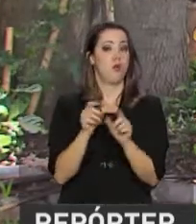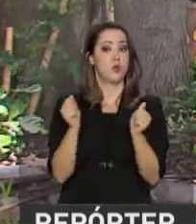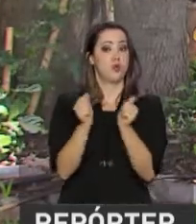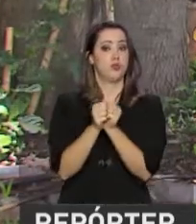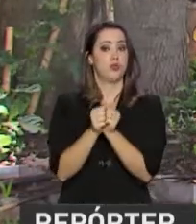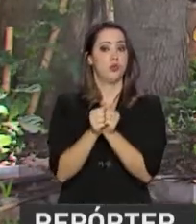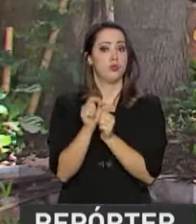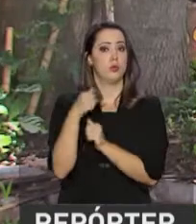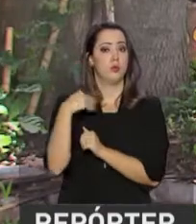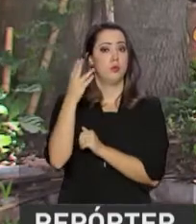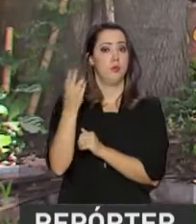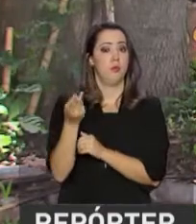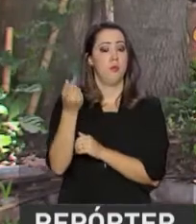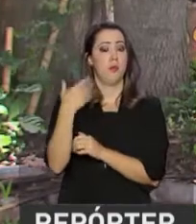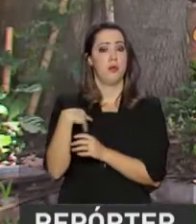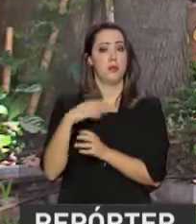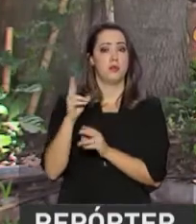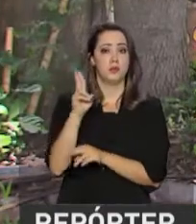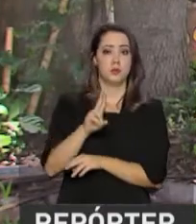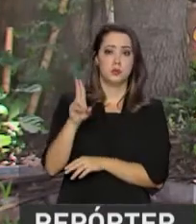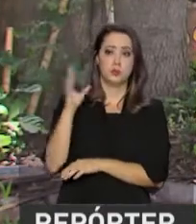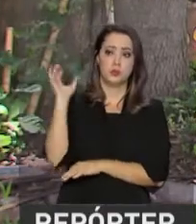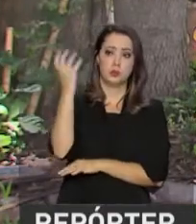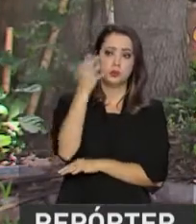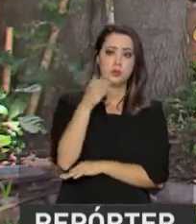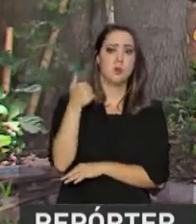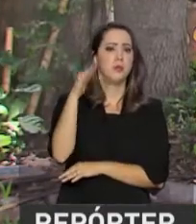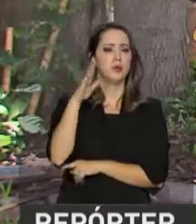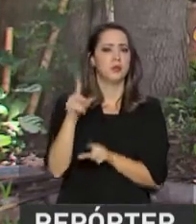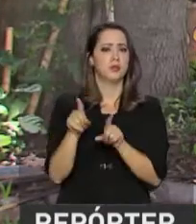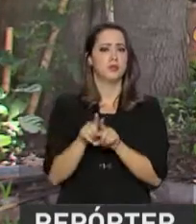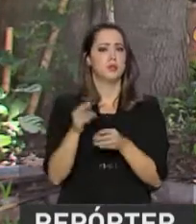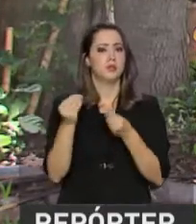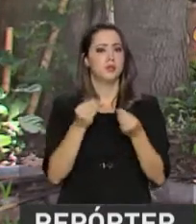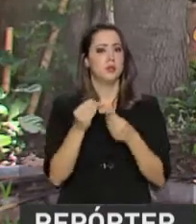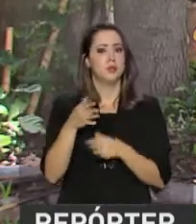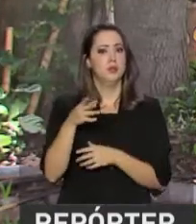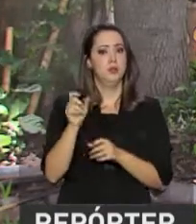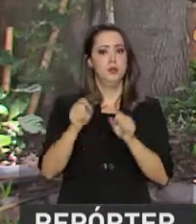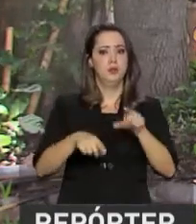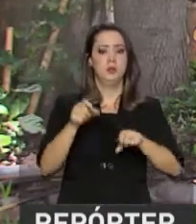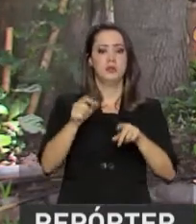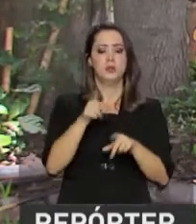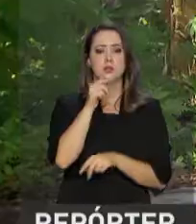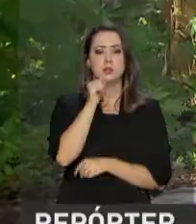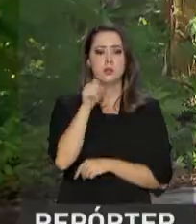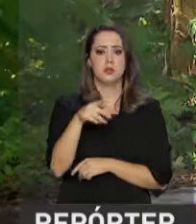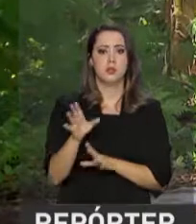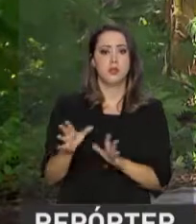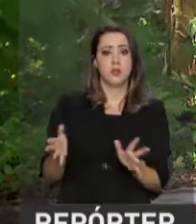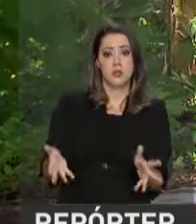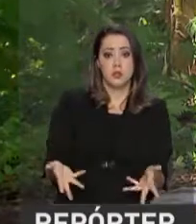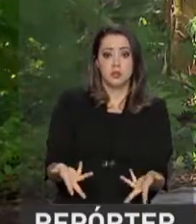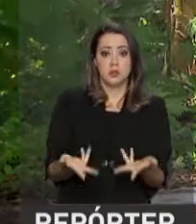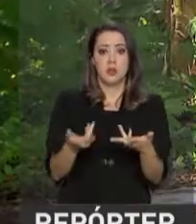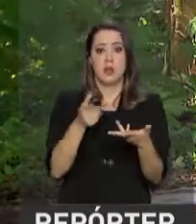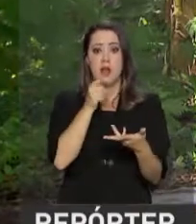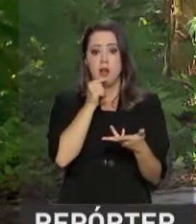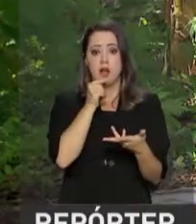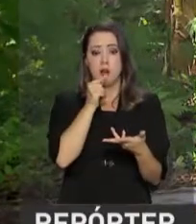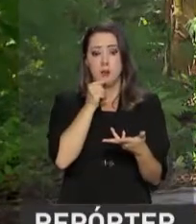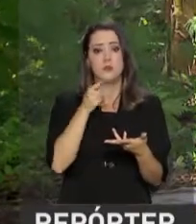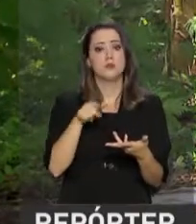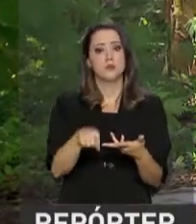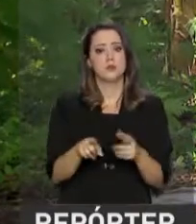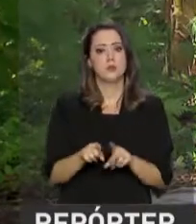capital natural ao invés de esgotá lo por isso plantar a árvore é colher água do cuidado com as águas o